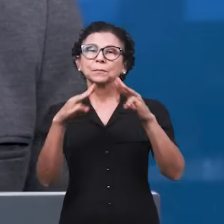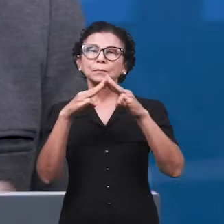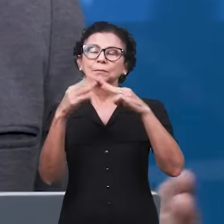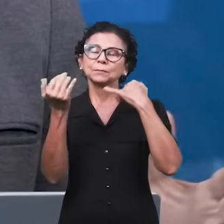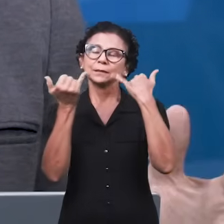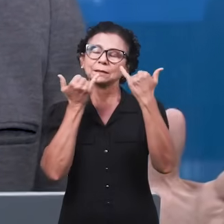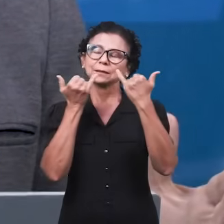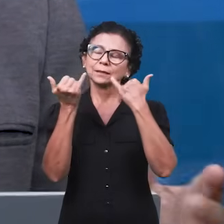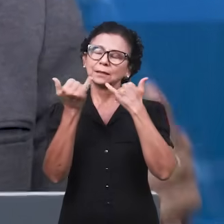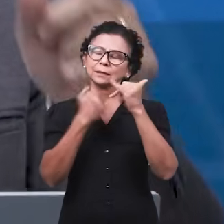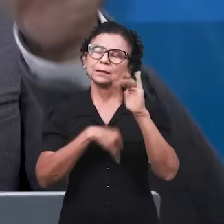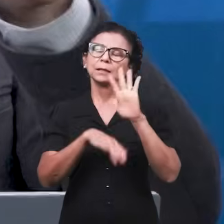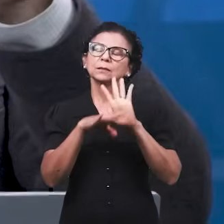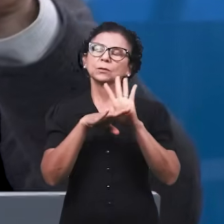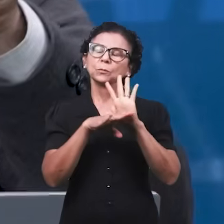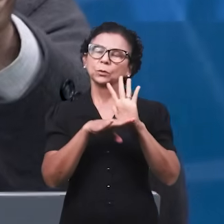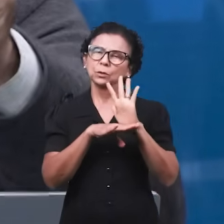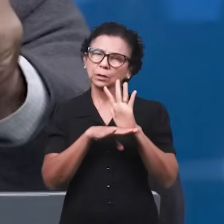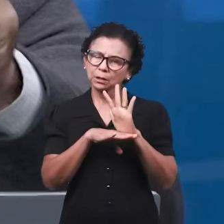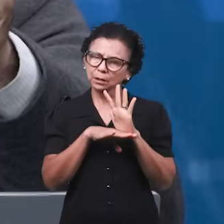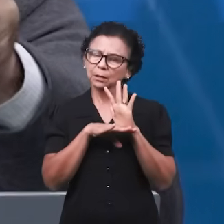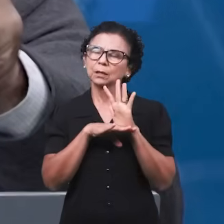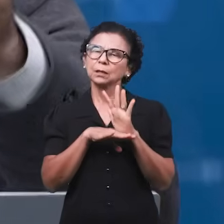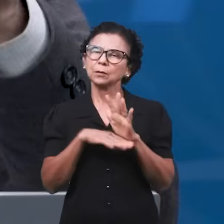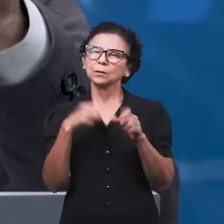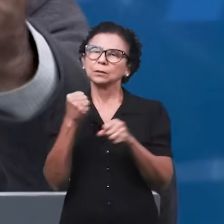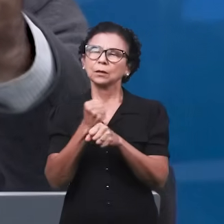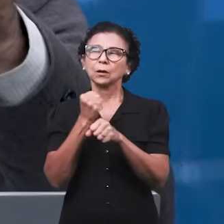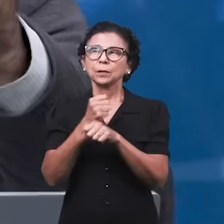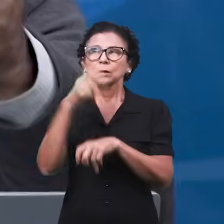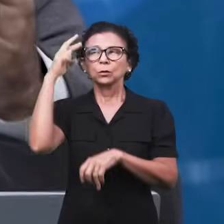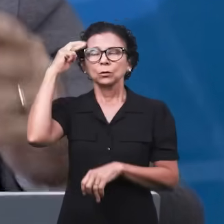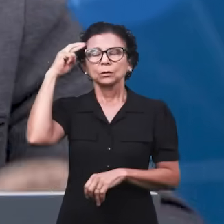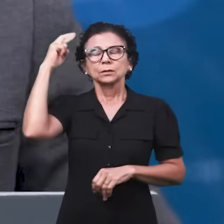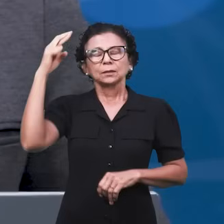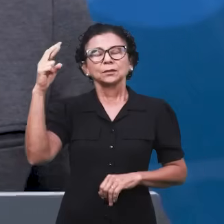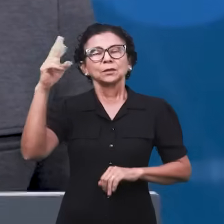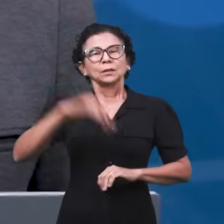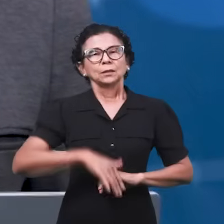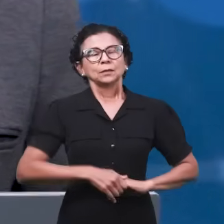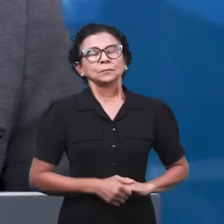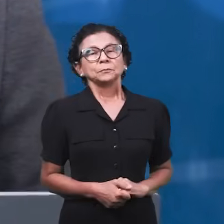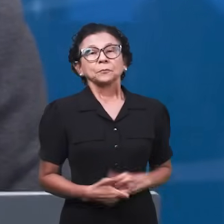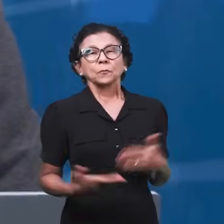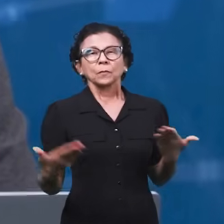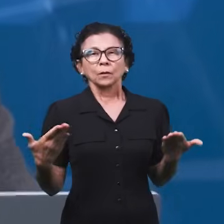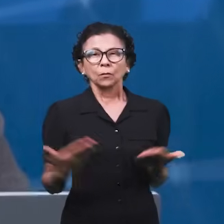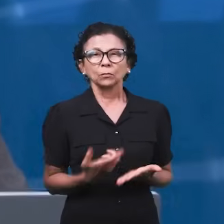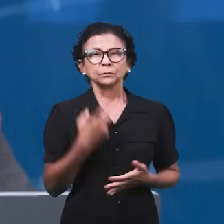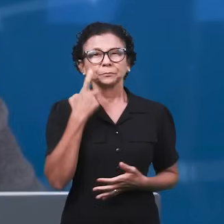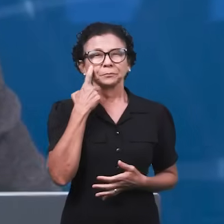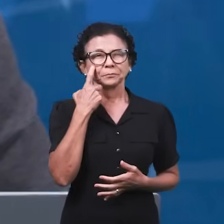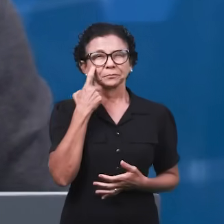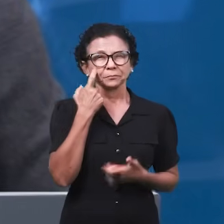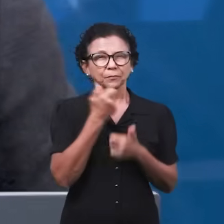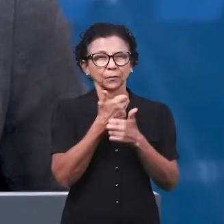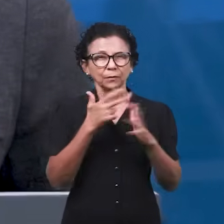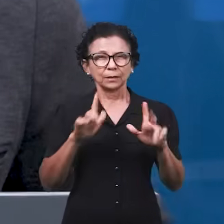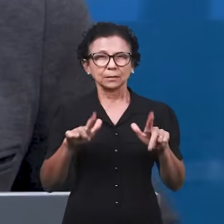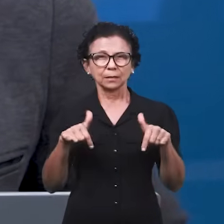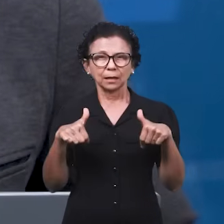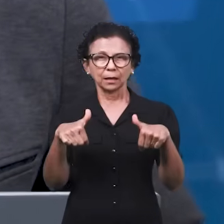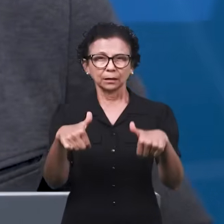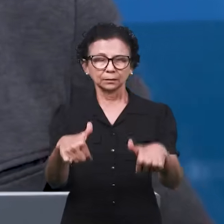uma edição do Manai News, o seu programa de informações sobre a obra do Senhor. E olha só, no programa Manai News de hoje, você vai